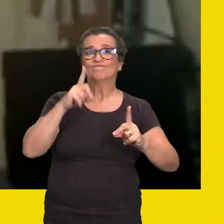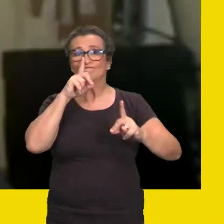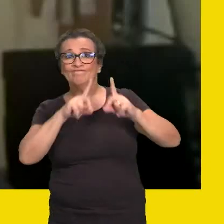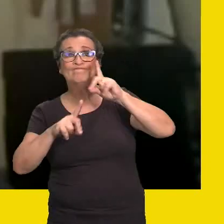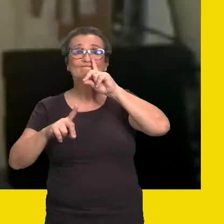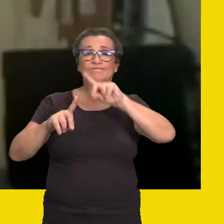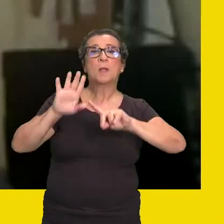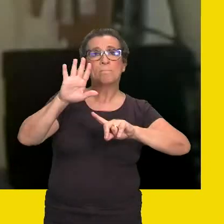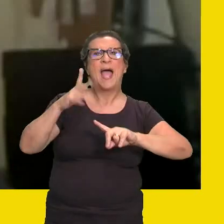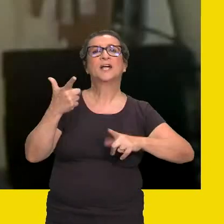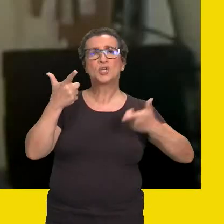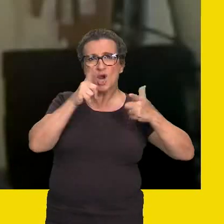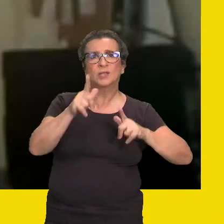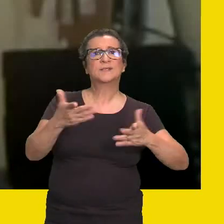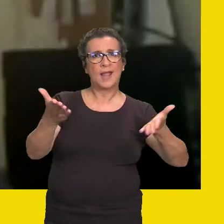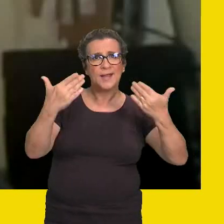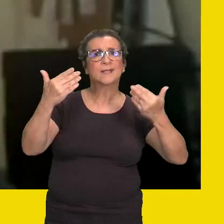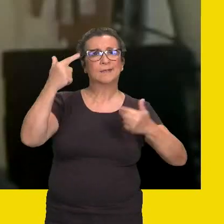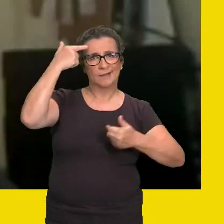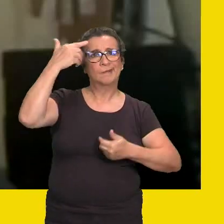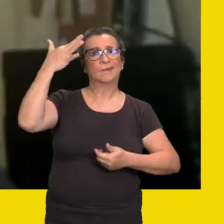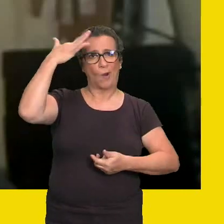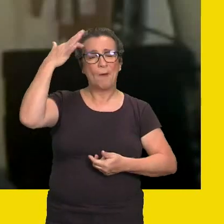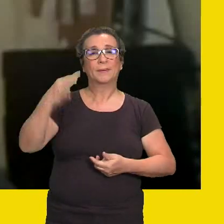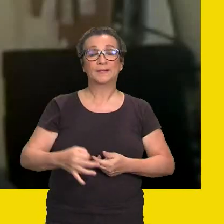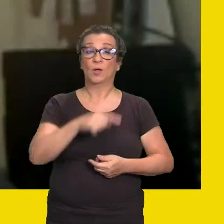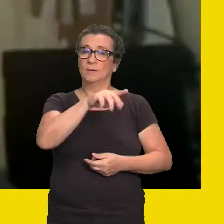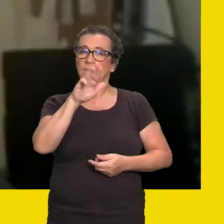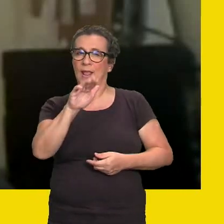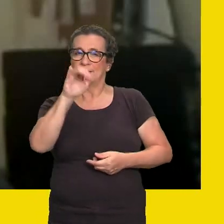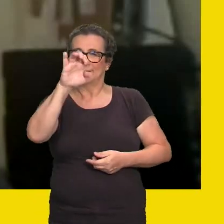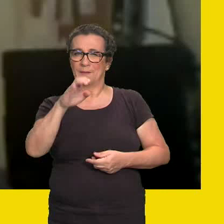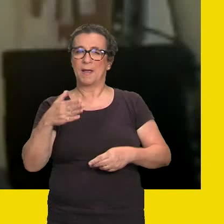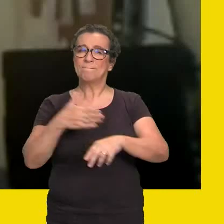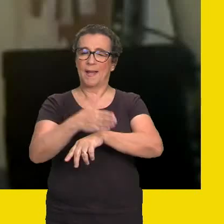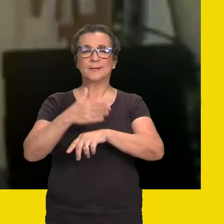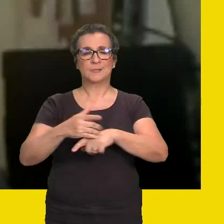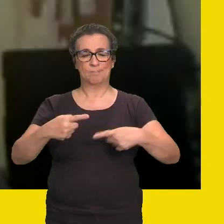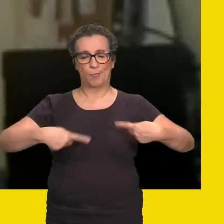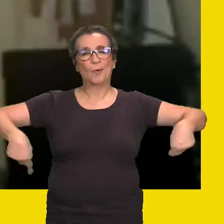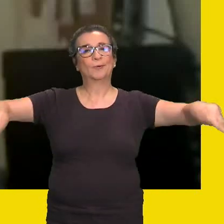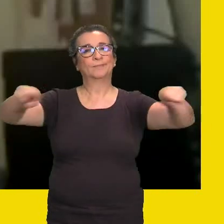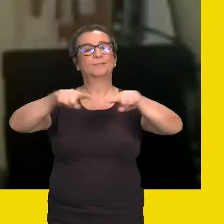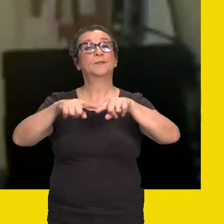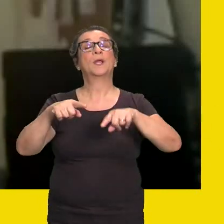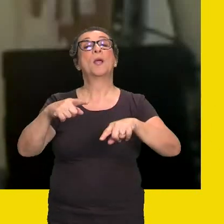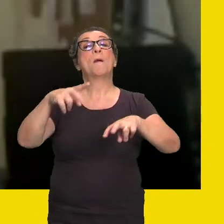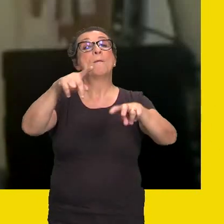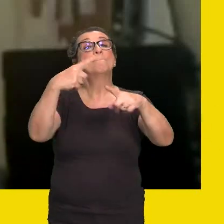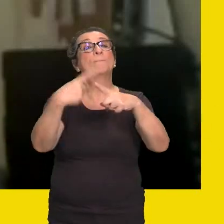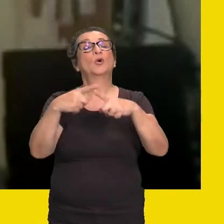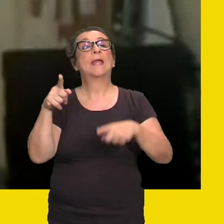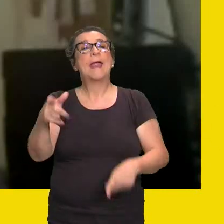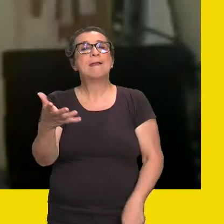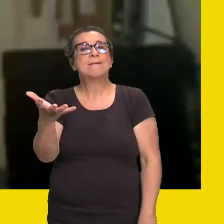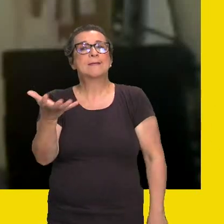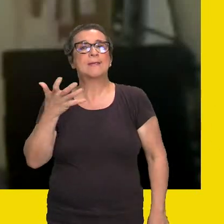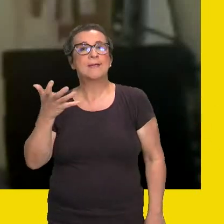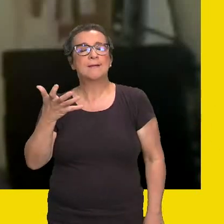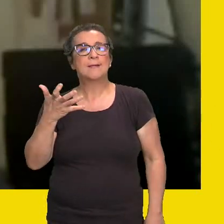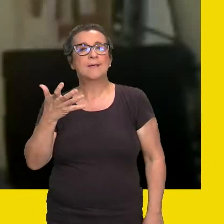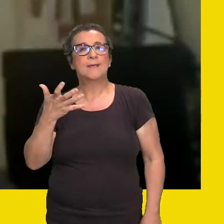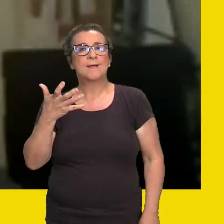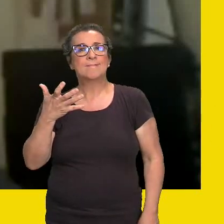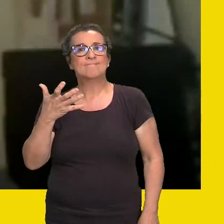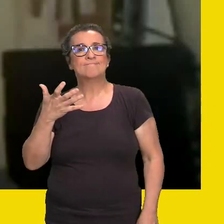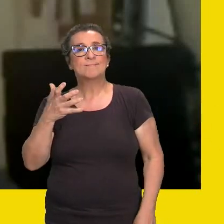se compreendendo. E essa mãe participou da roda de conversa, justamente porque ele queria expressar, não somente